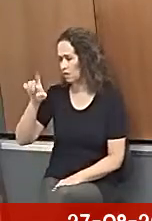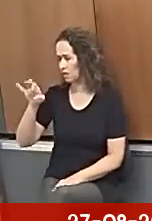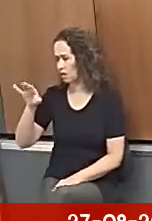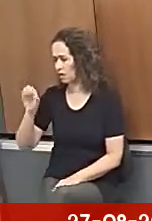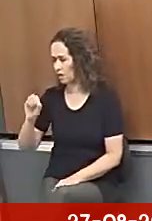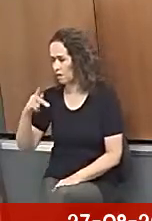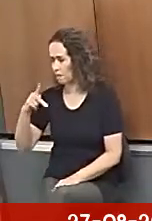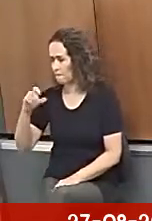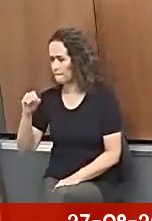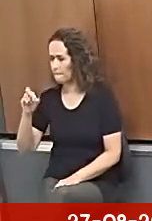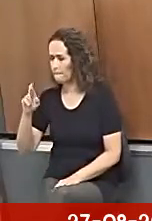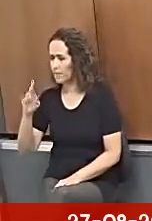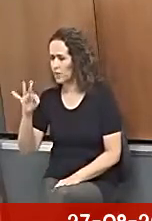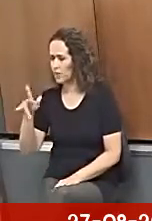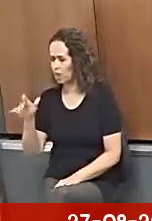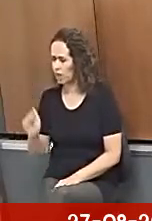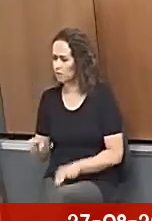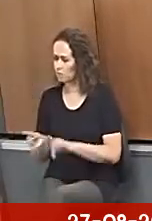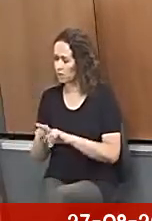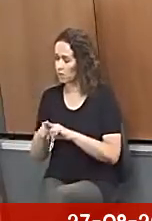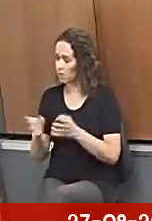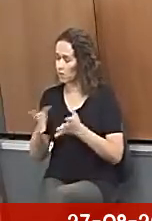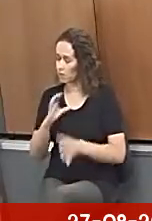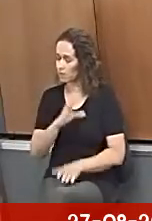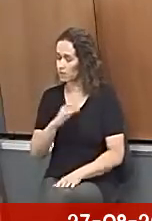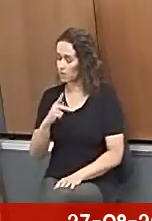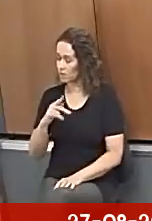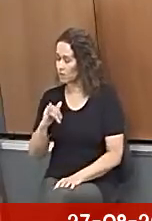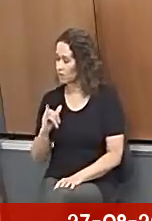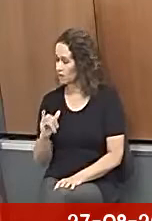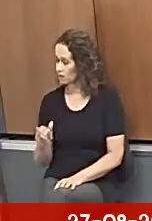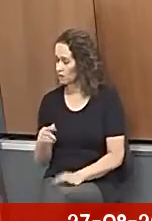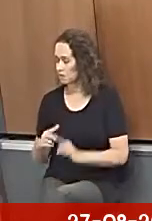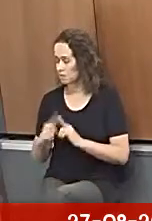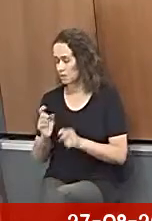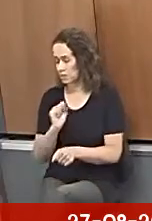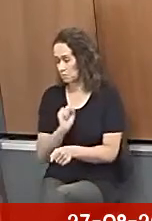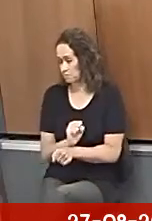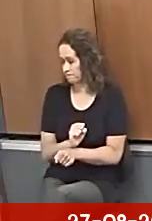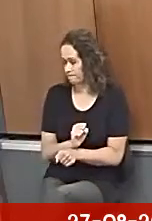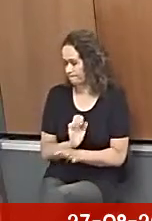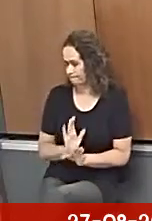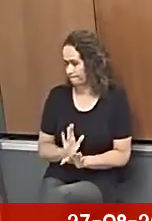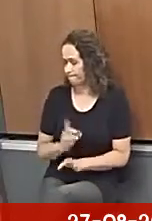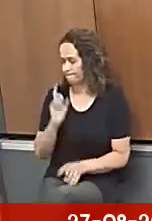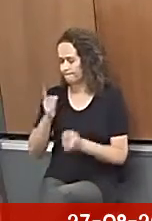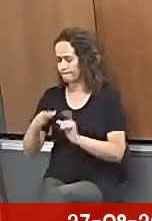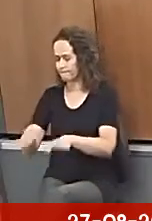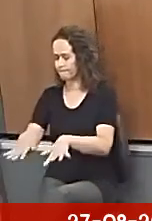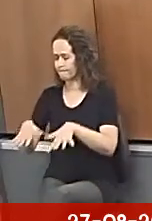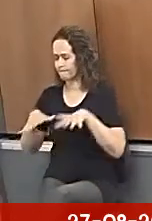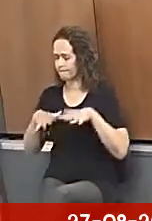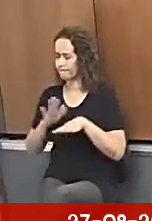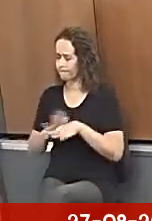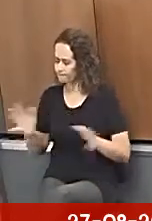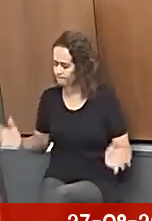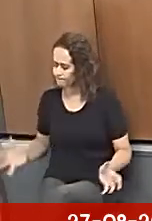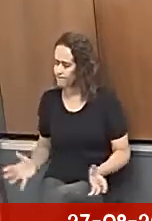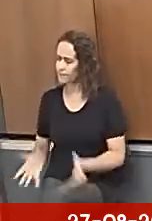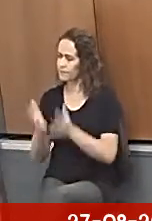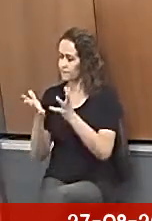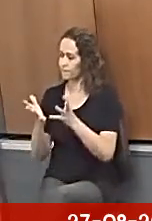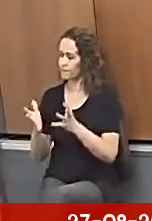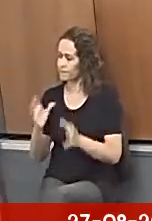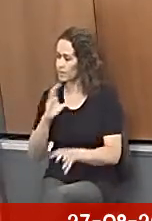cpi que por questões técnicas está parada mas eu tenho certeza que essa audiência deputado da portela é mais um impulso para que